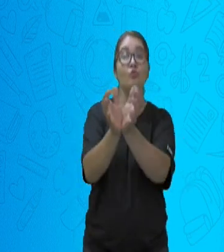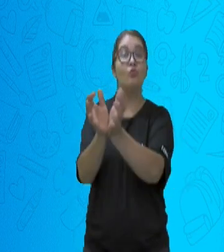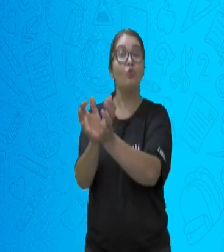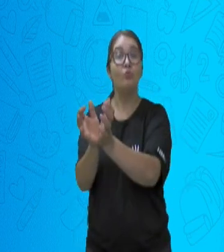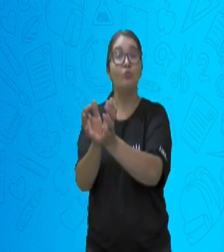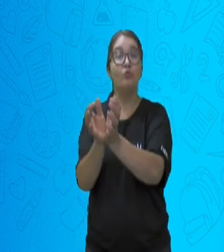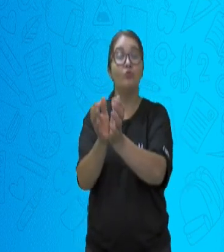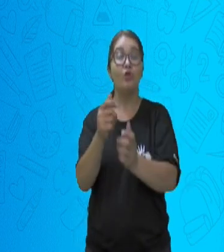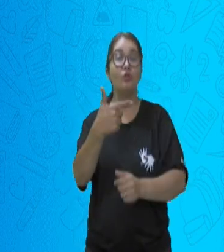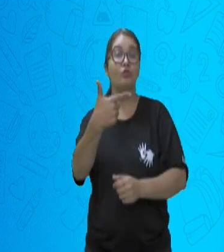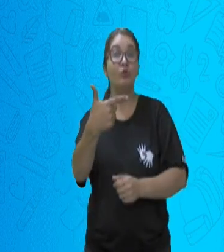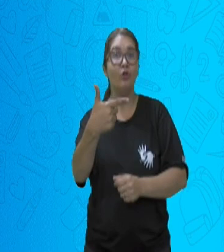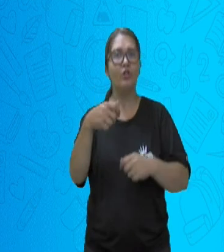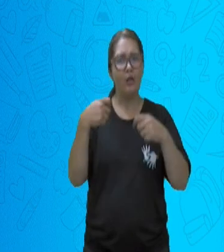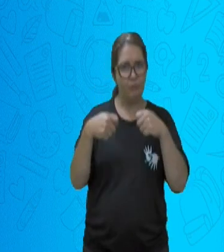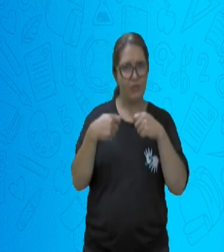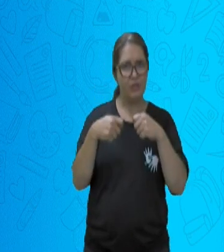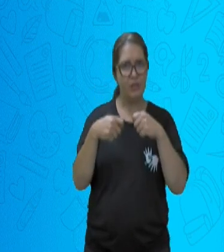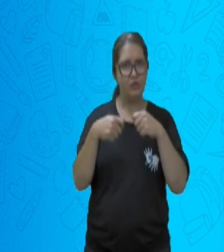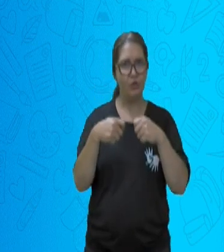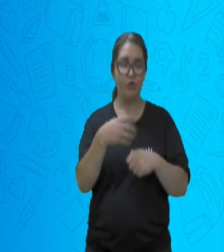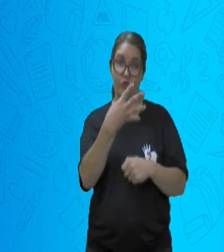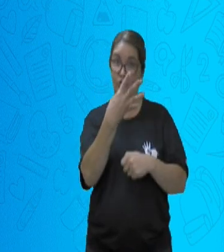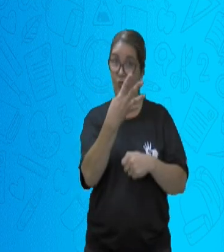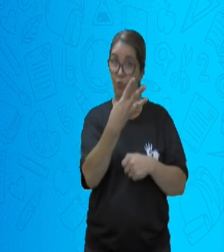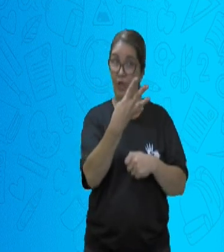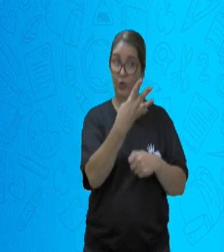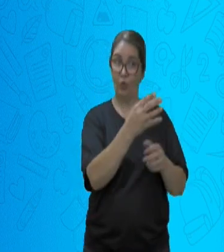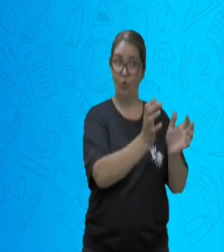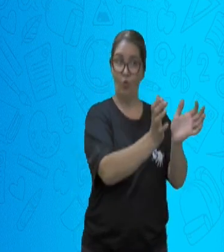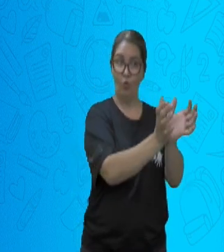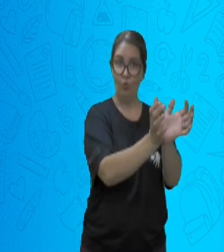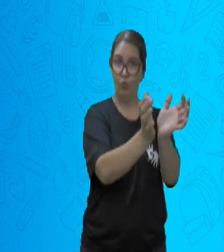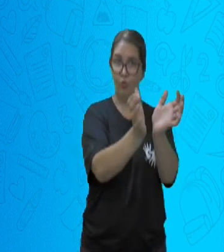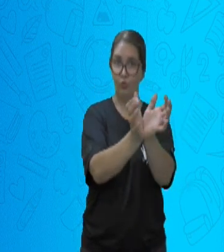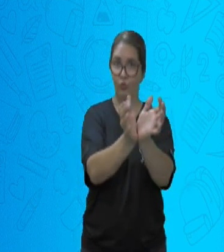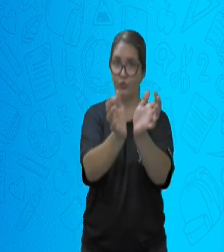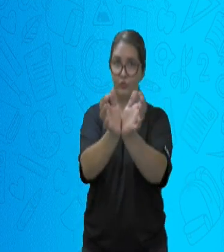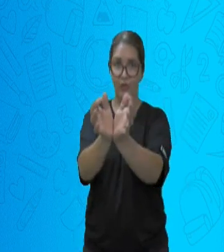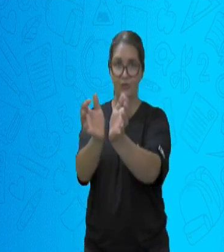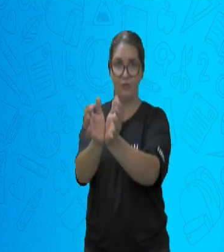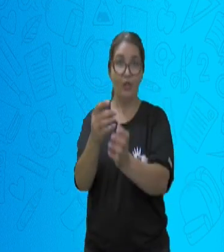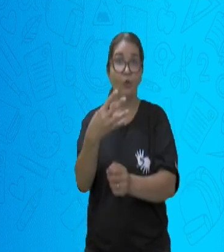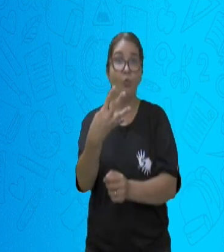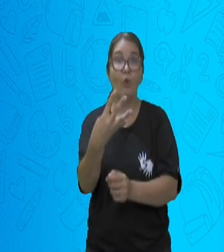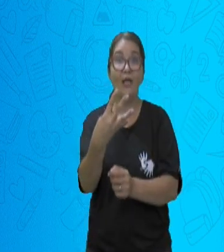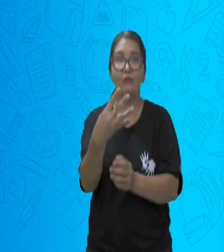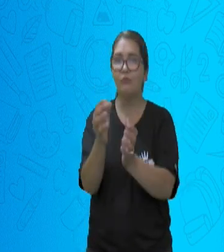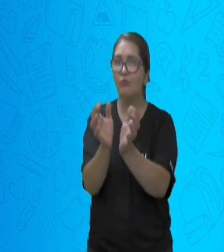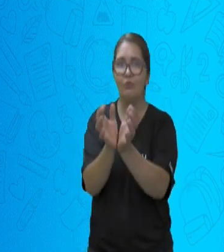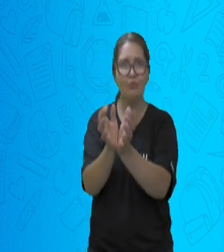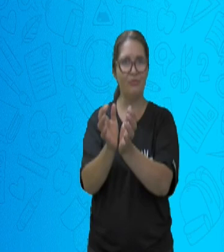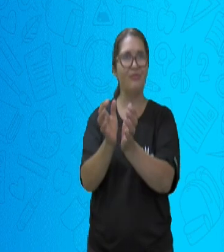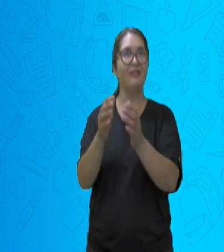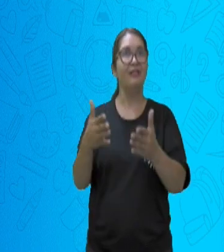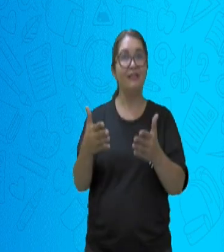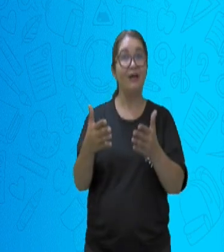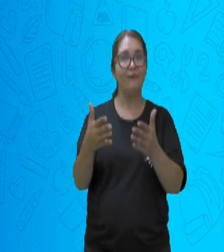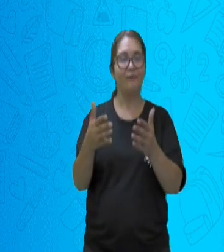de 4 grupos de 2. Olha aí só. Peguei 2 dados e representei. Então,